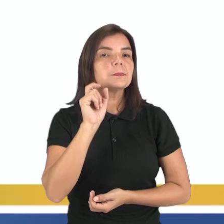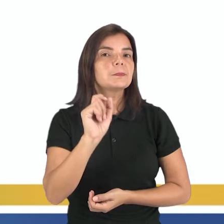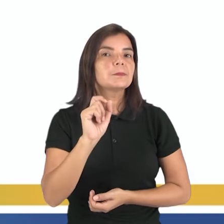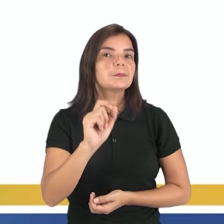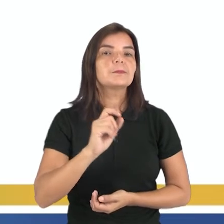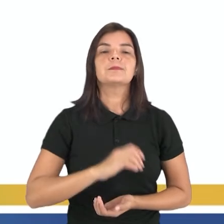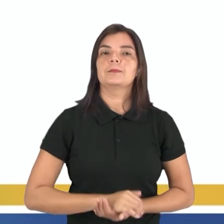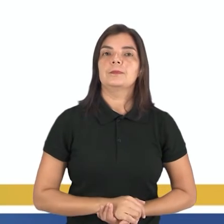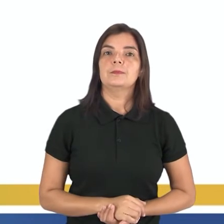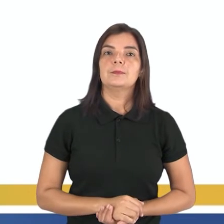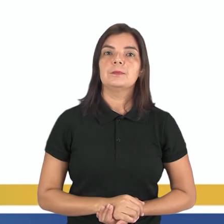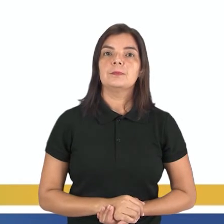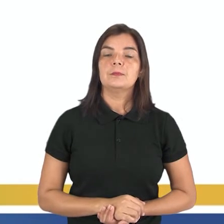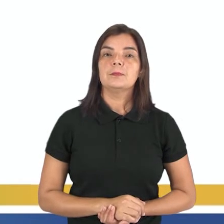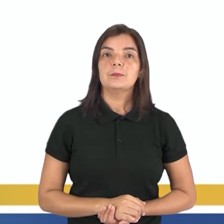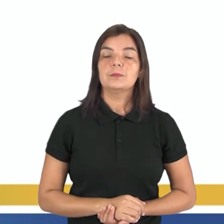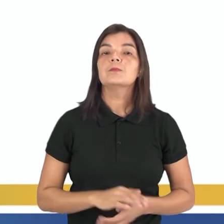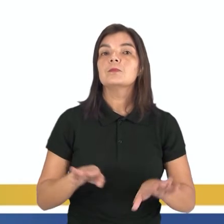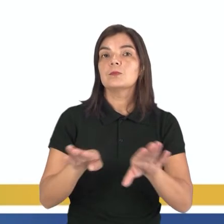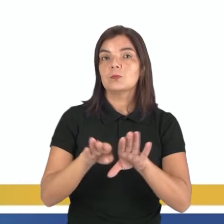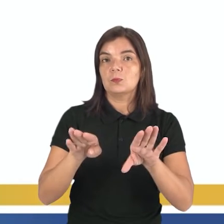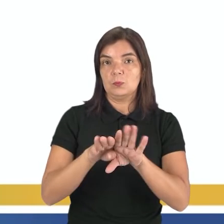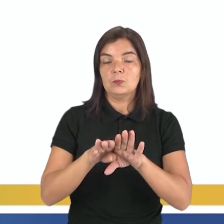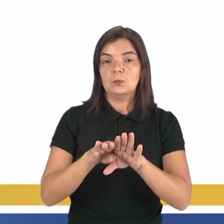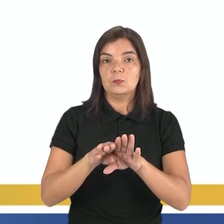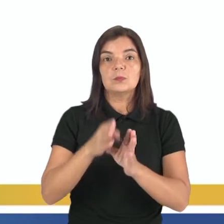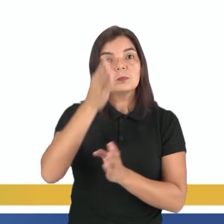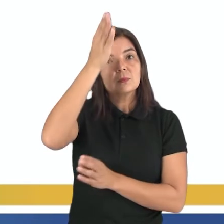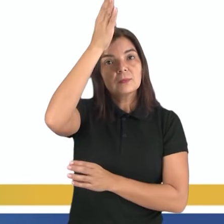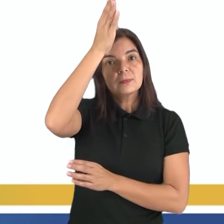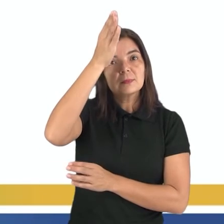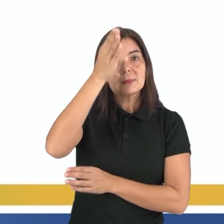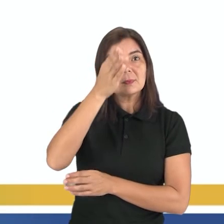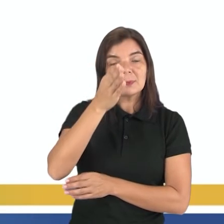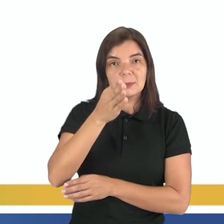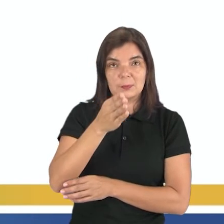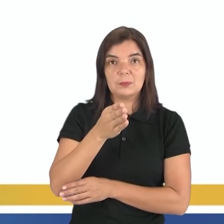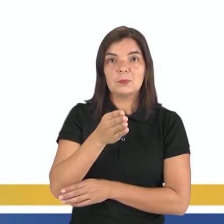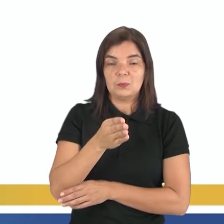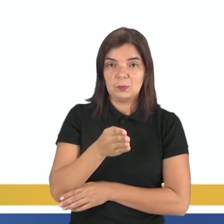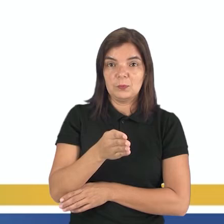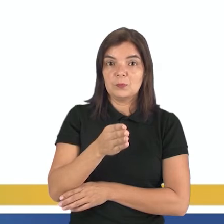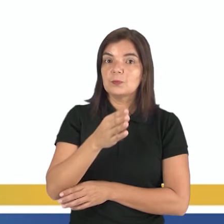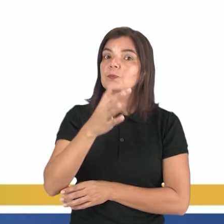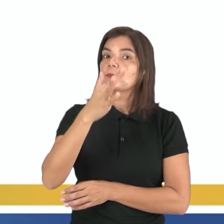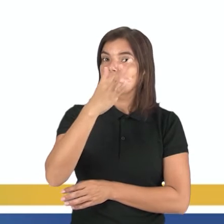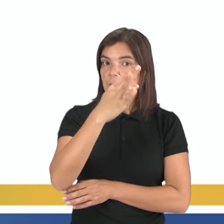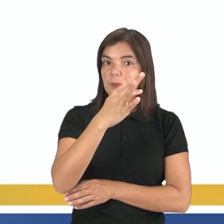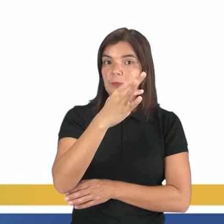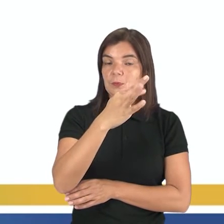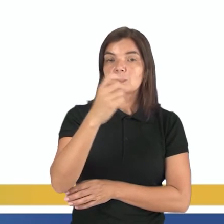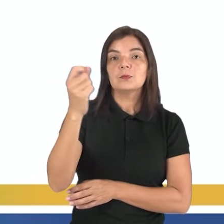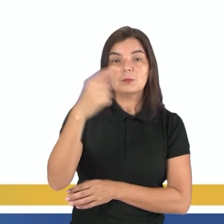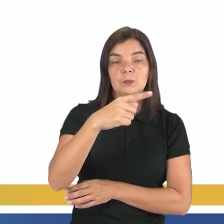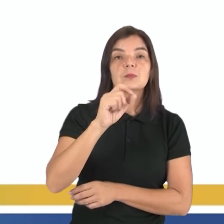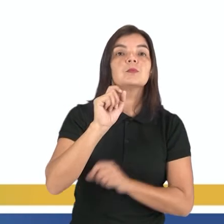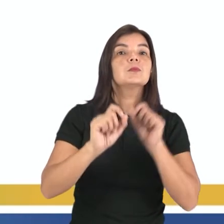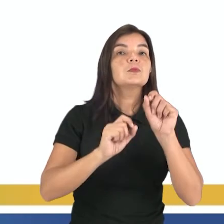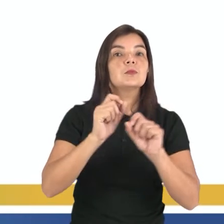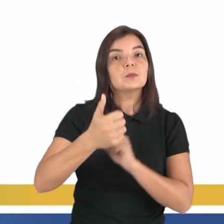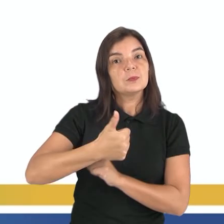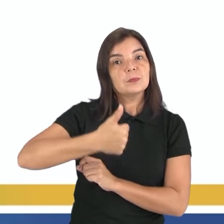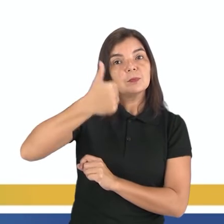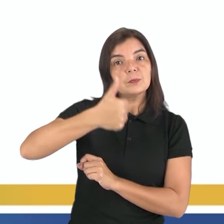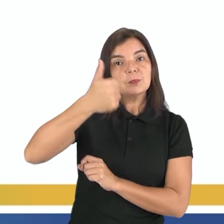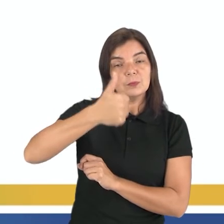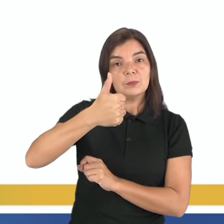seguinte, que o coeficiente angular da reta da função f era positivo, né? E